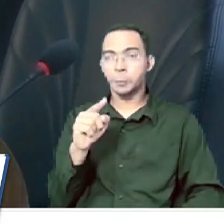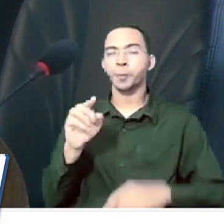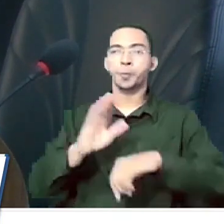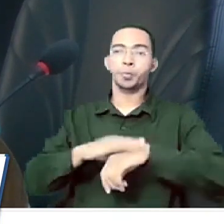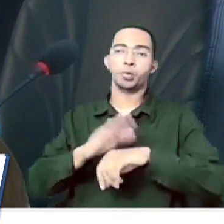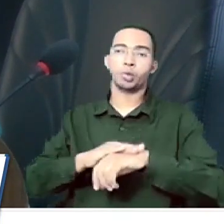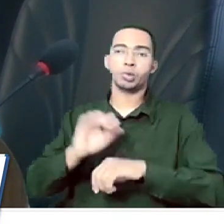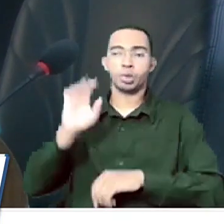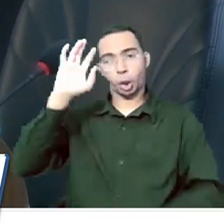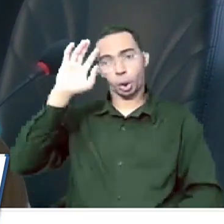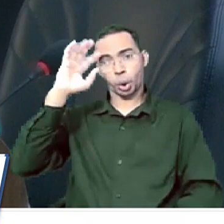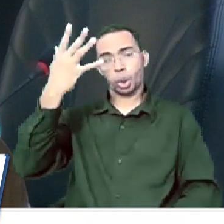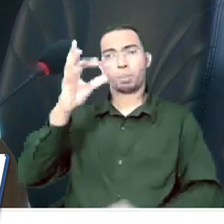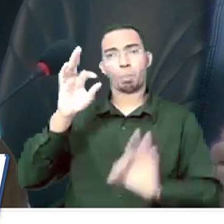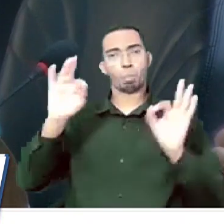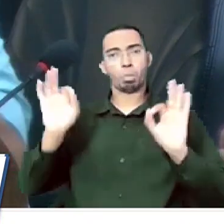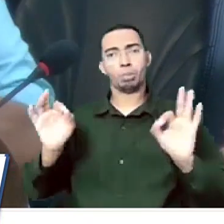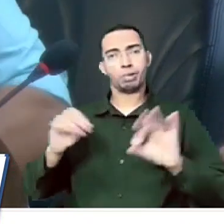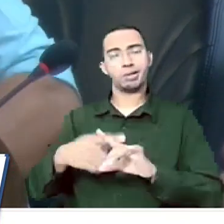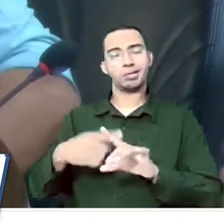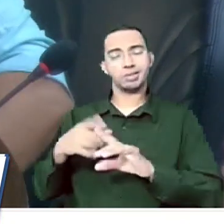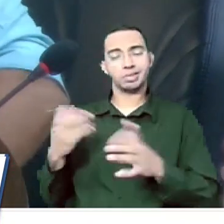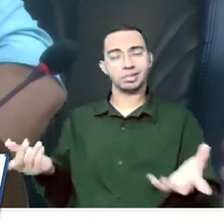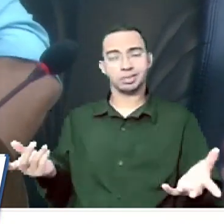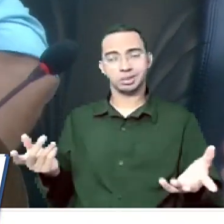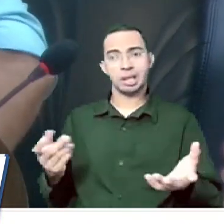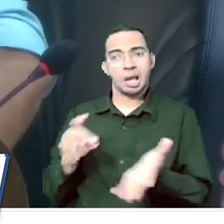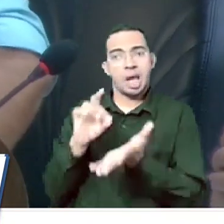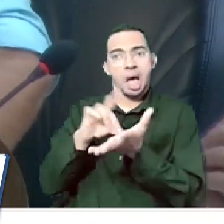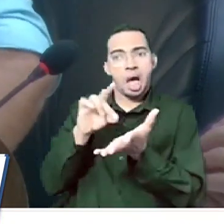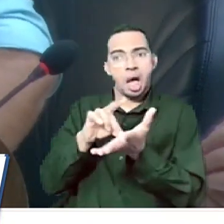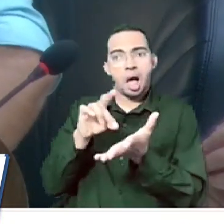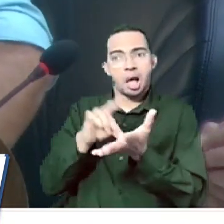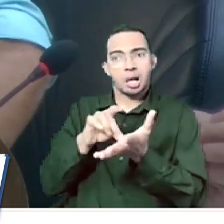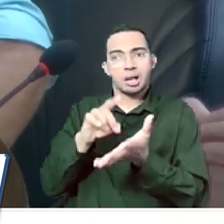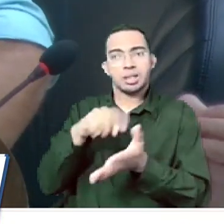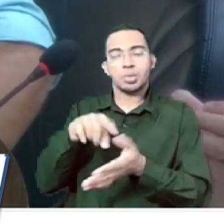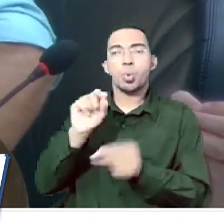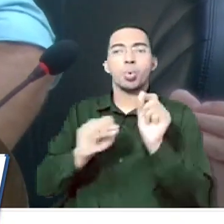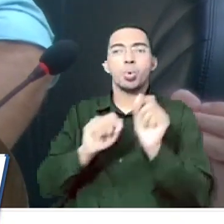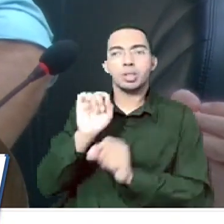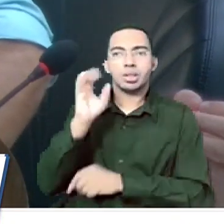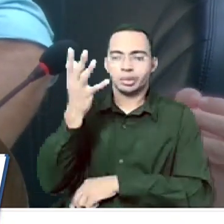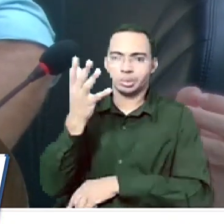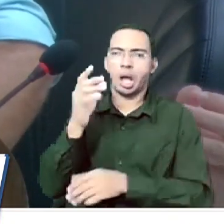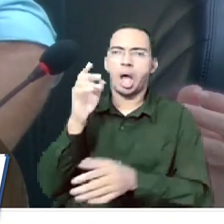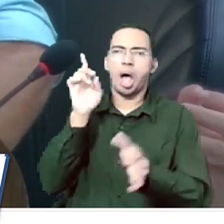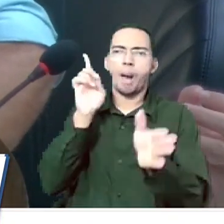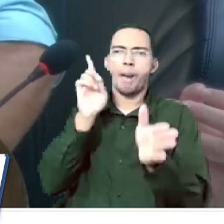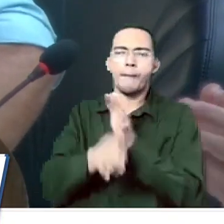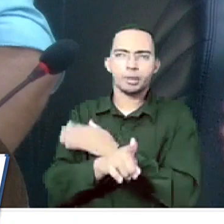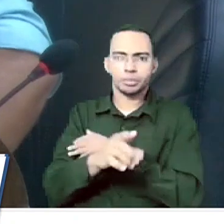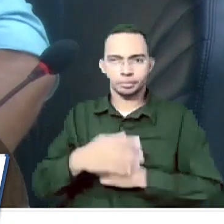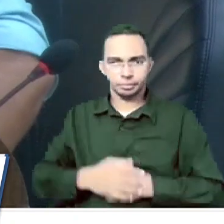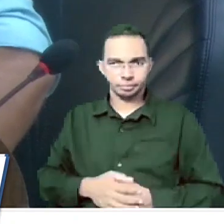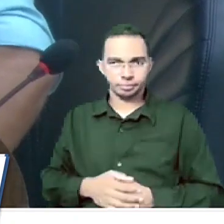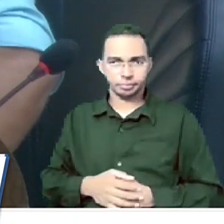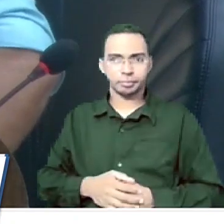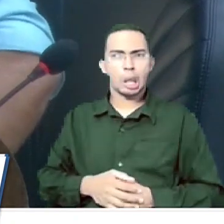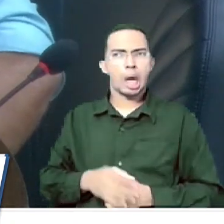comum. Porque, na realidade, aí fica a pergunta, a